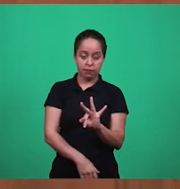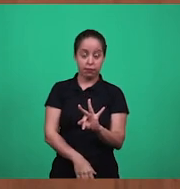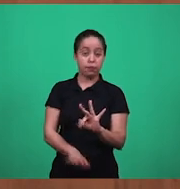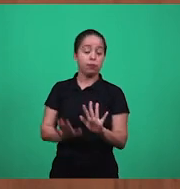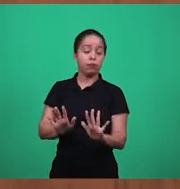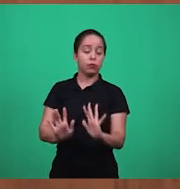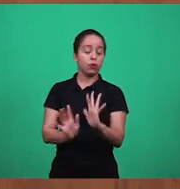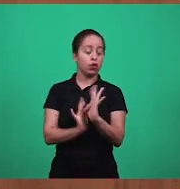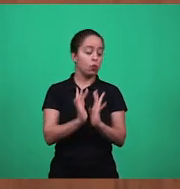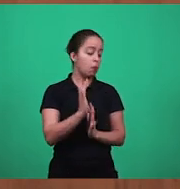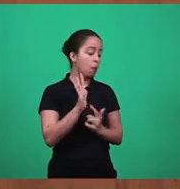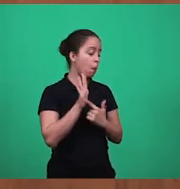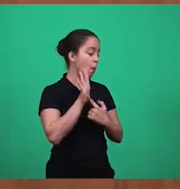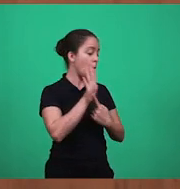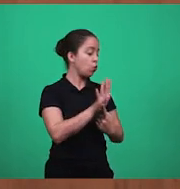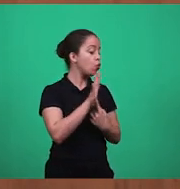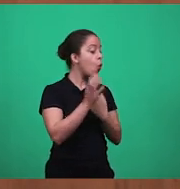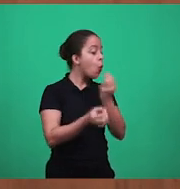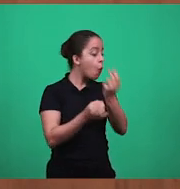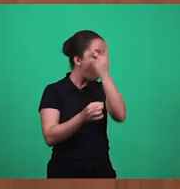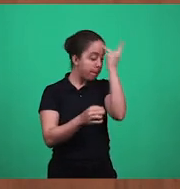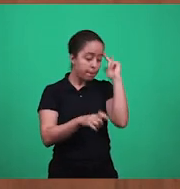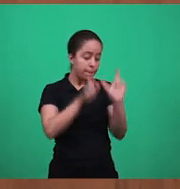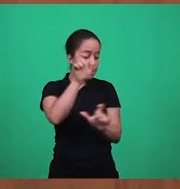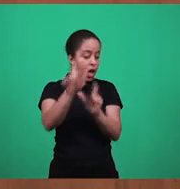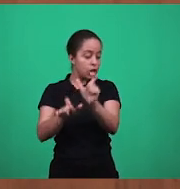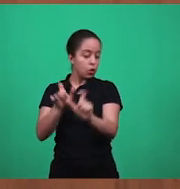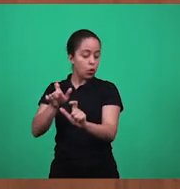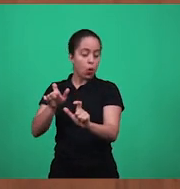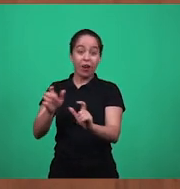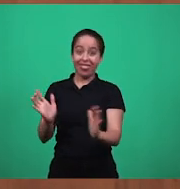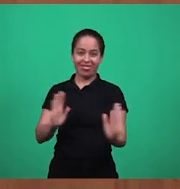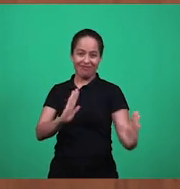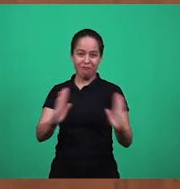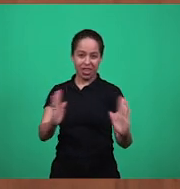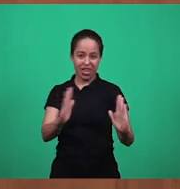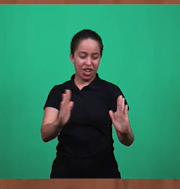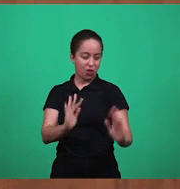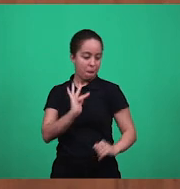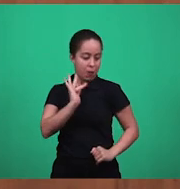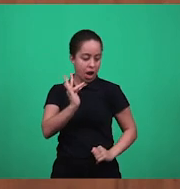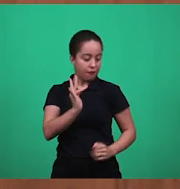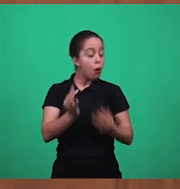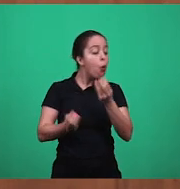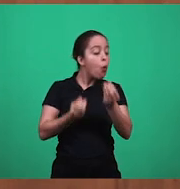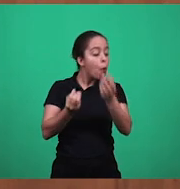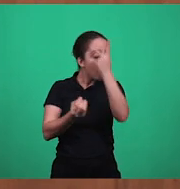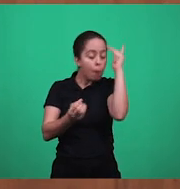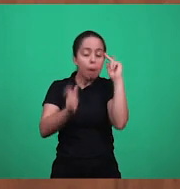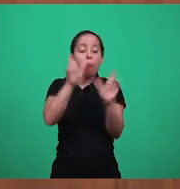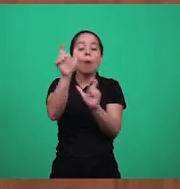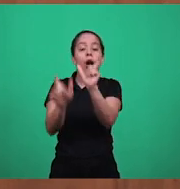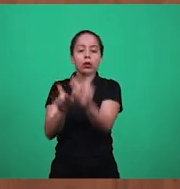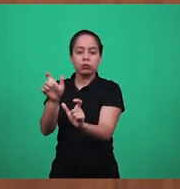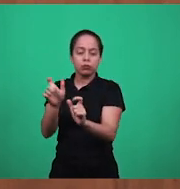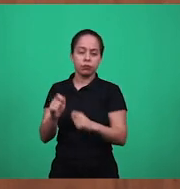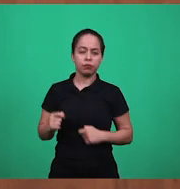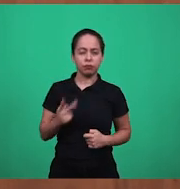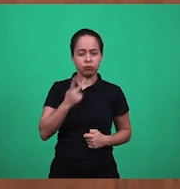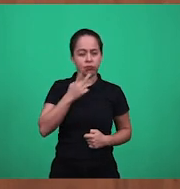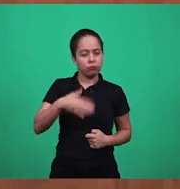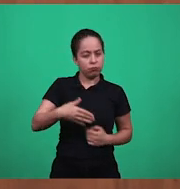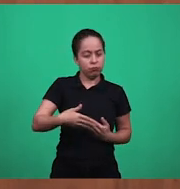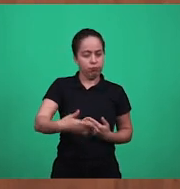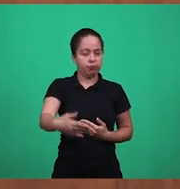as pessoas no tempo do breve. Jesus contou uma parábola para os seus discípulos, falando que haveria